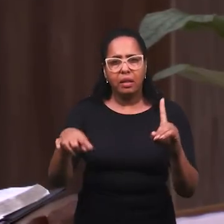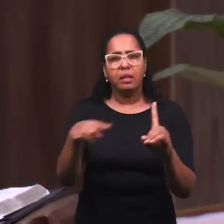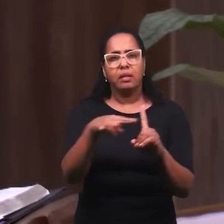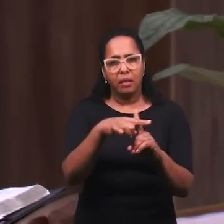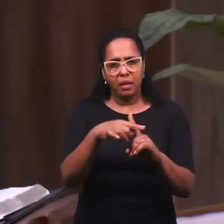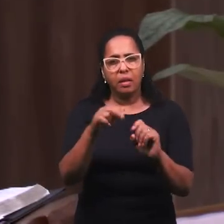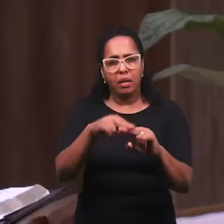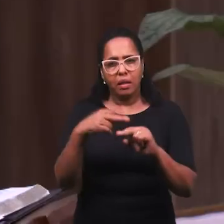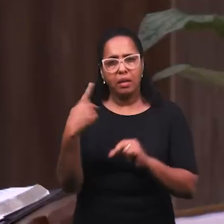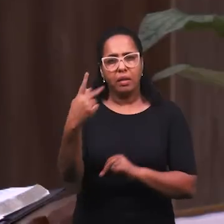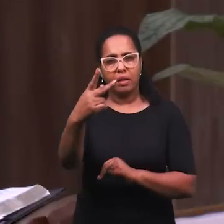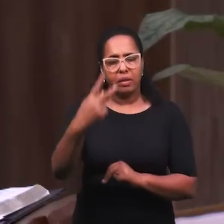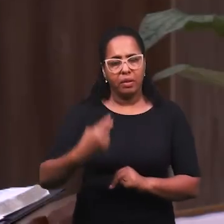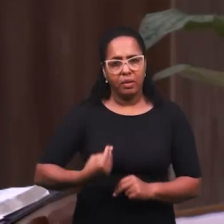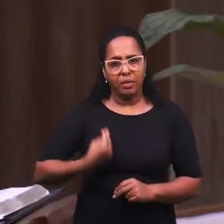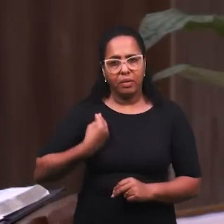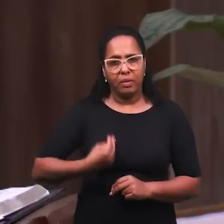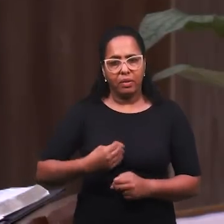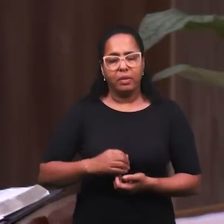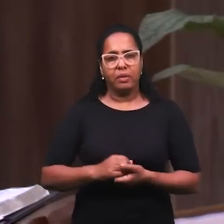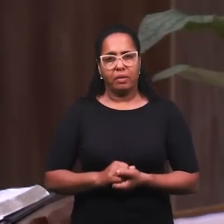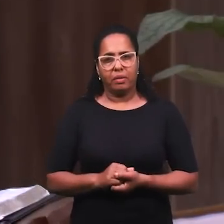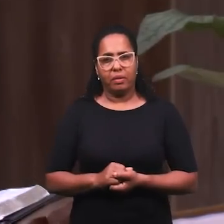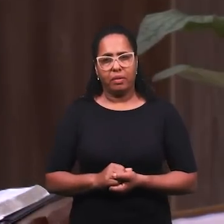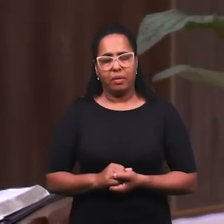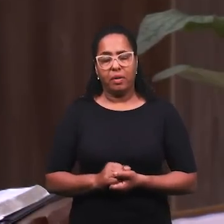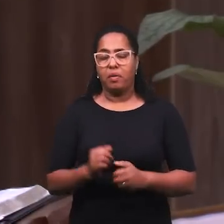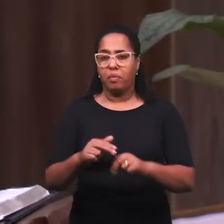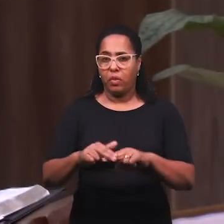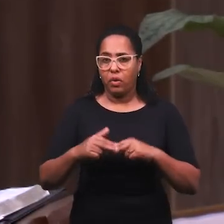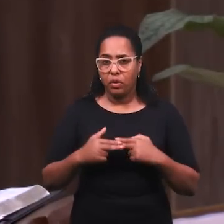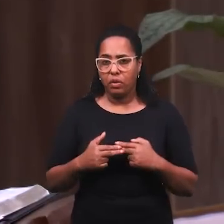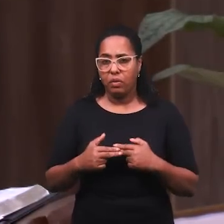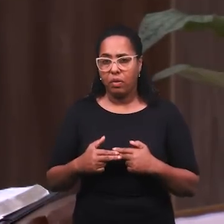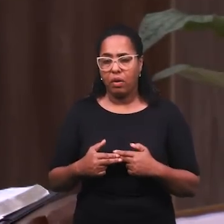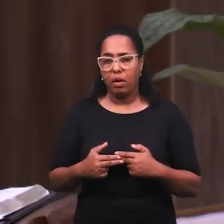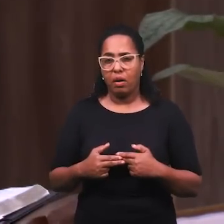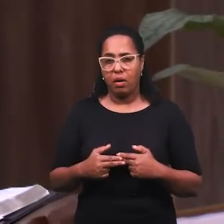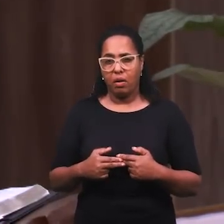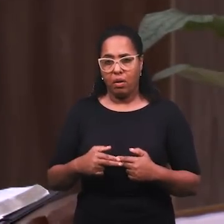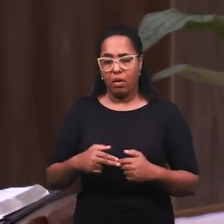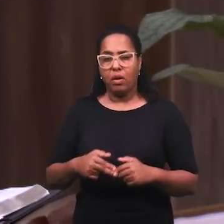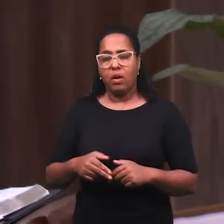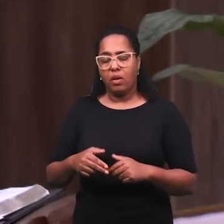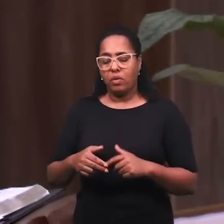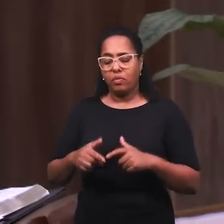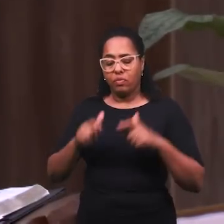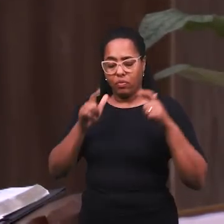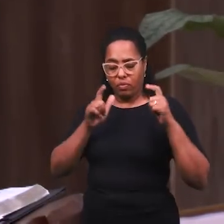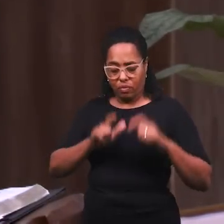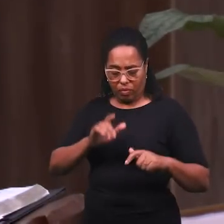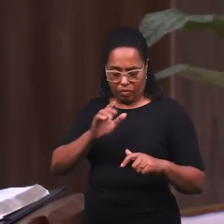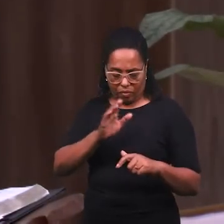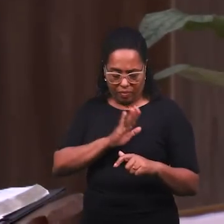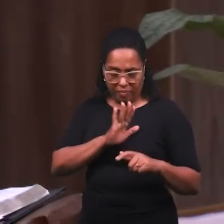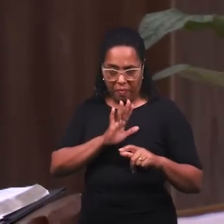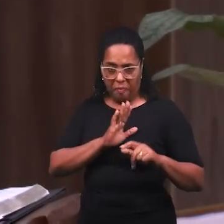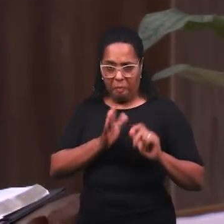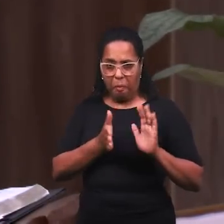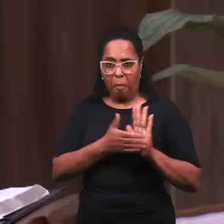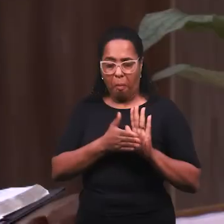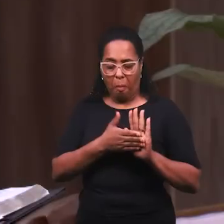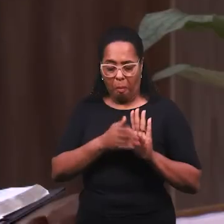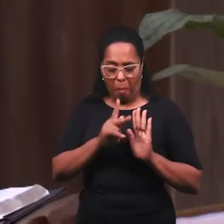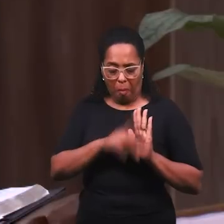Senhor Jesus pela sua vida, porque neste lugar que você realizava